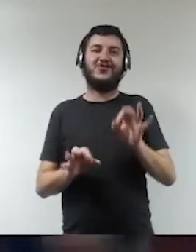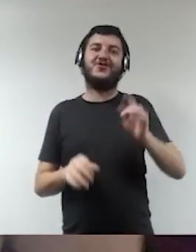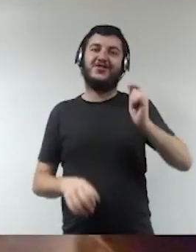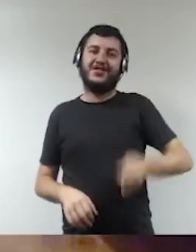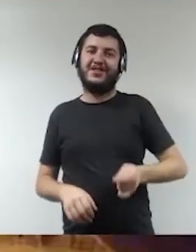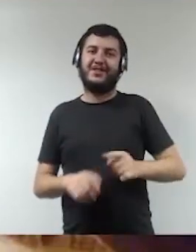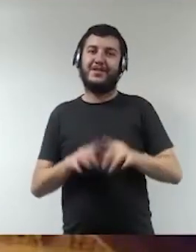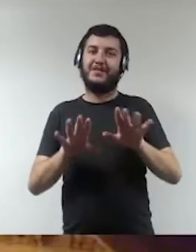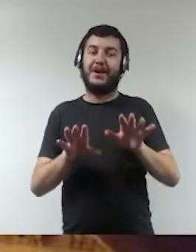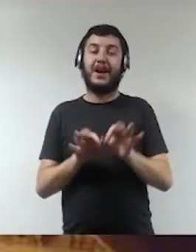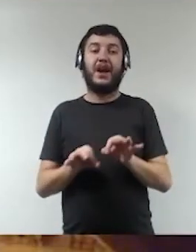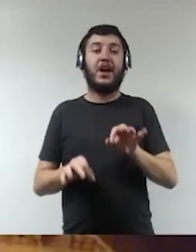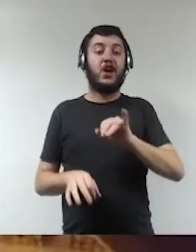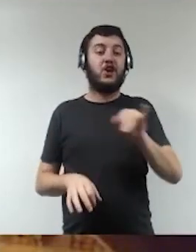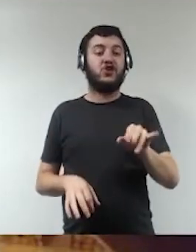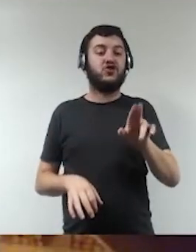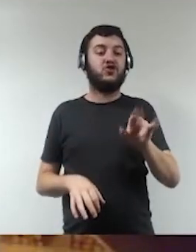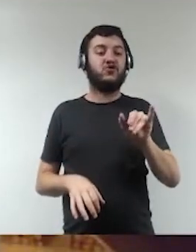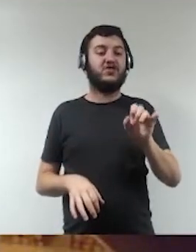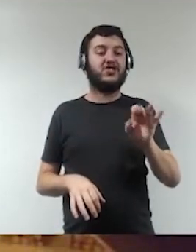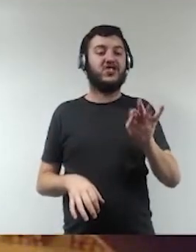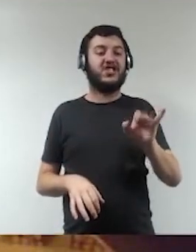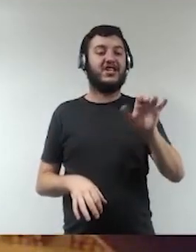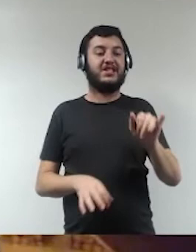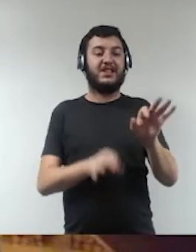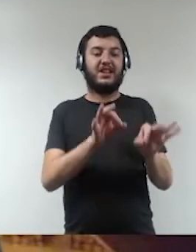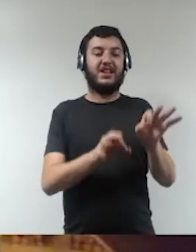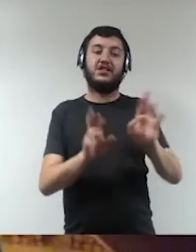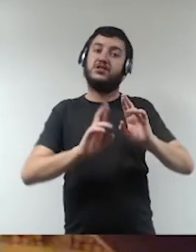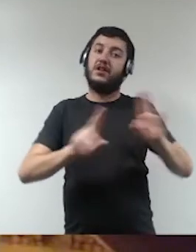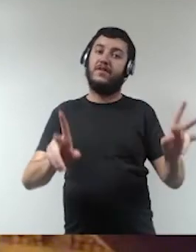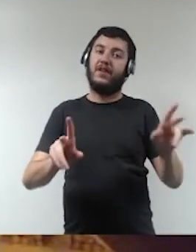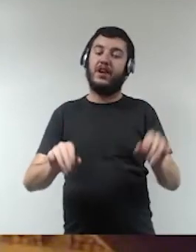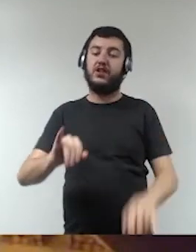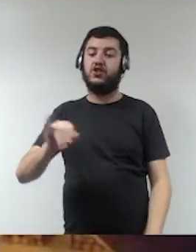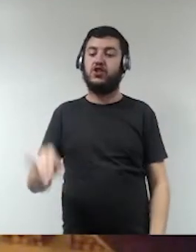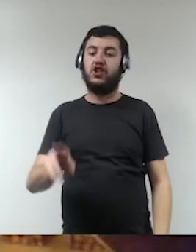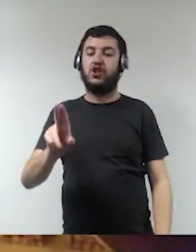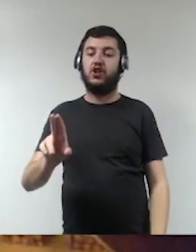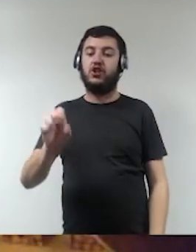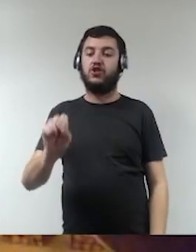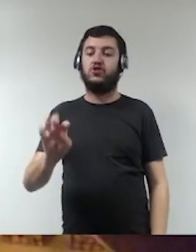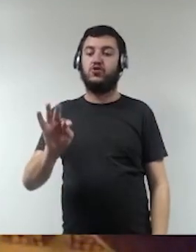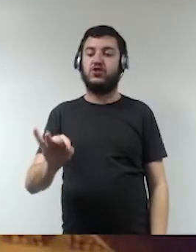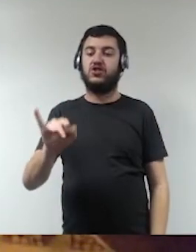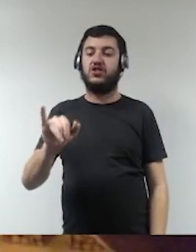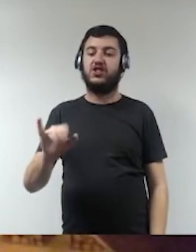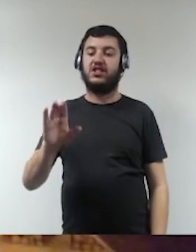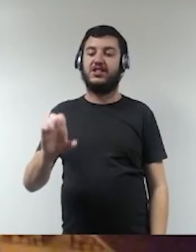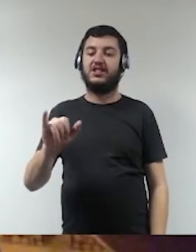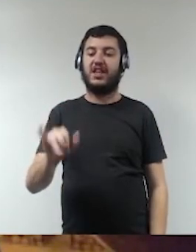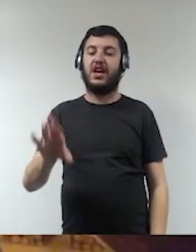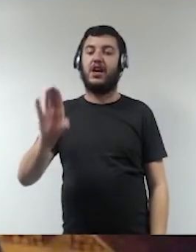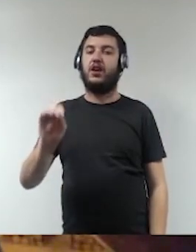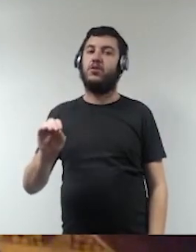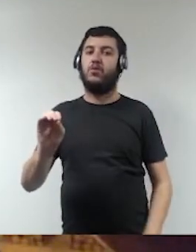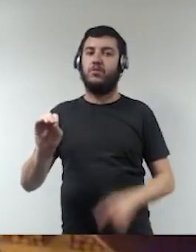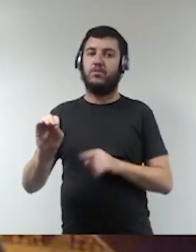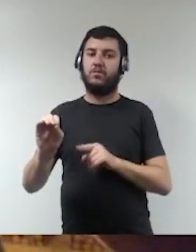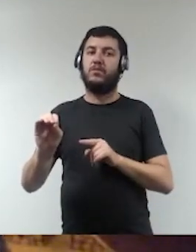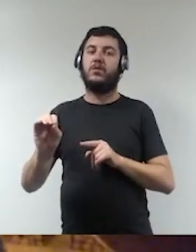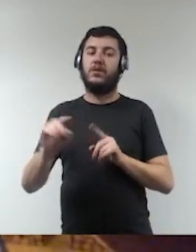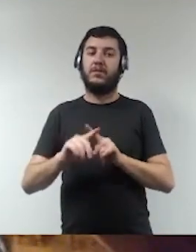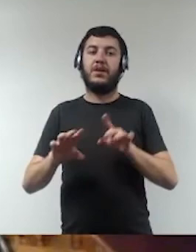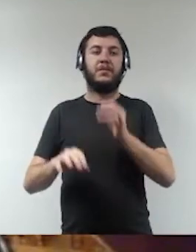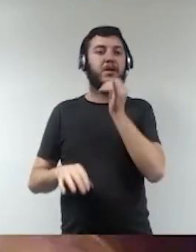ser justiceiro, né, Samantha? E muitas vezes, se você não toma cuidado, é isso que você está fazendo, né? Numa tutela, eu sempre